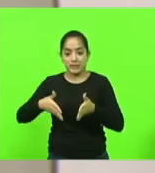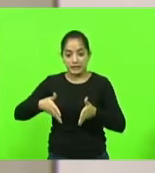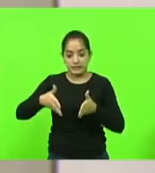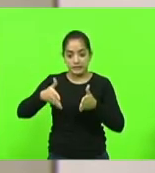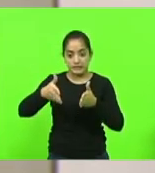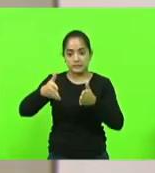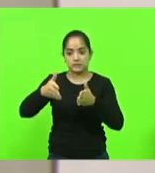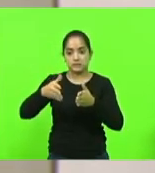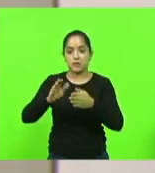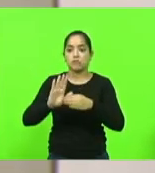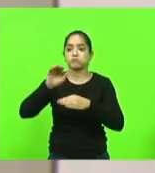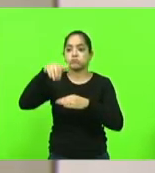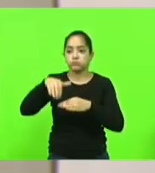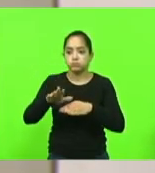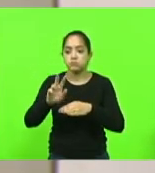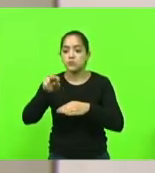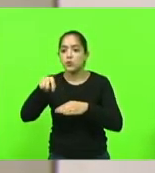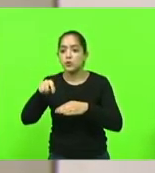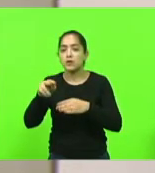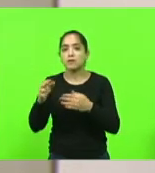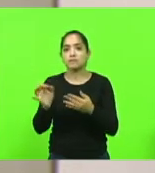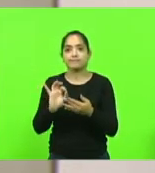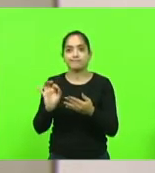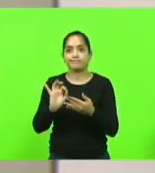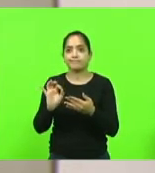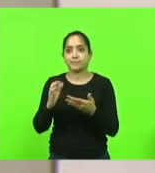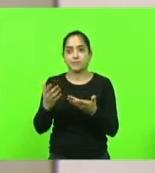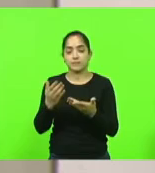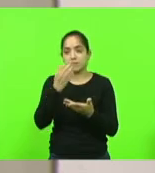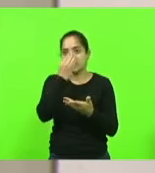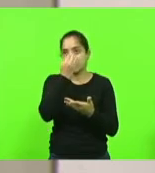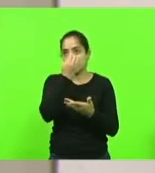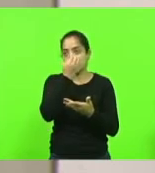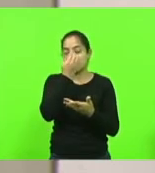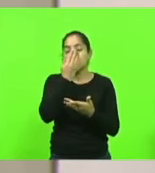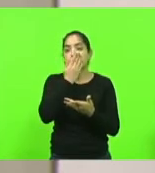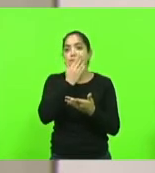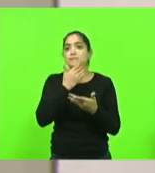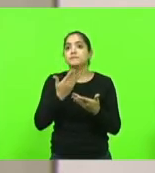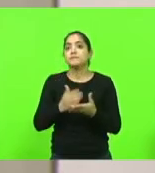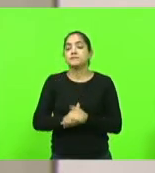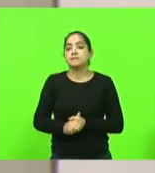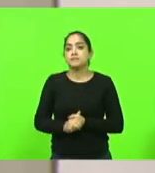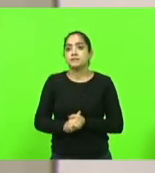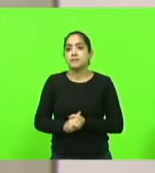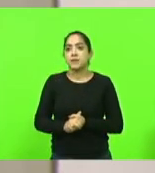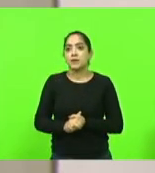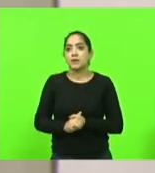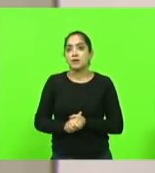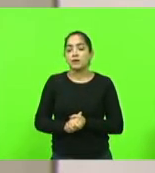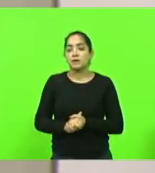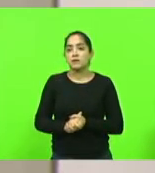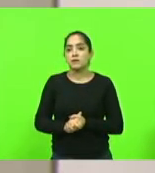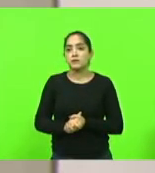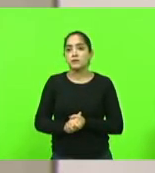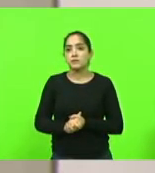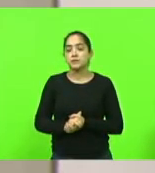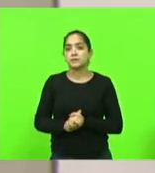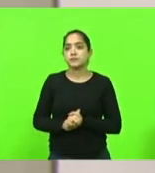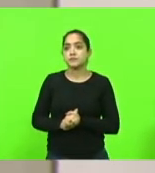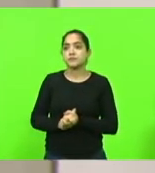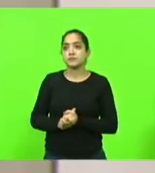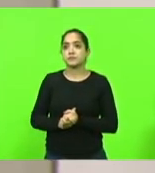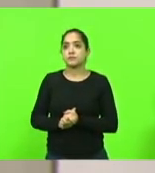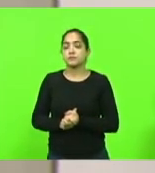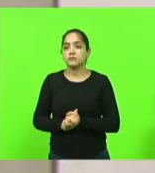nas lombadas, porque a pista não oferece condições de transitar com segurança. Deputado Fabiano.